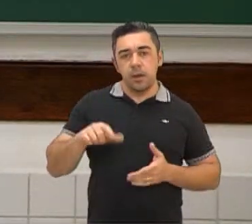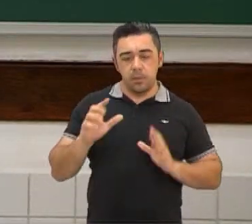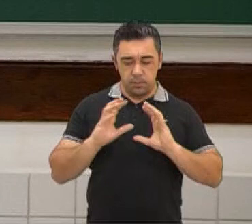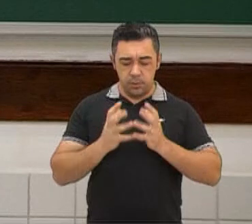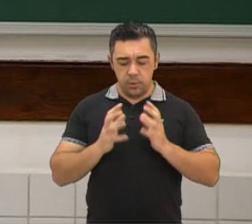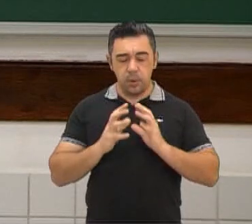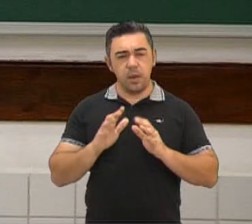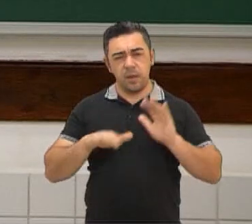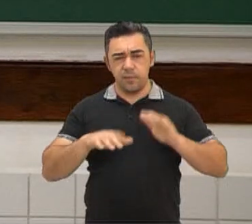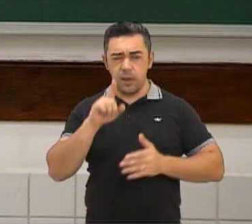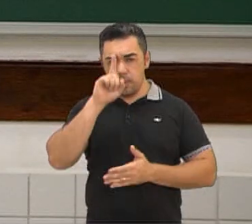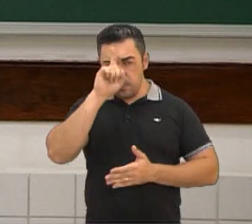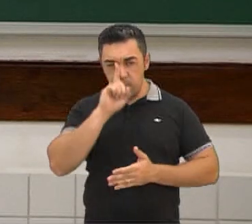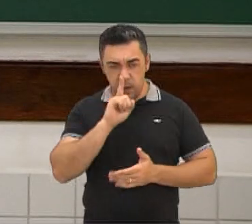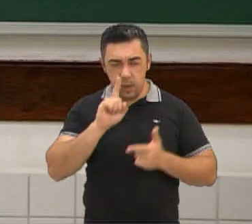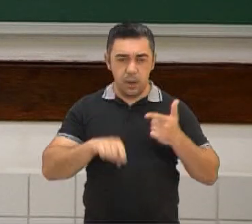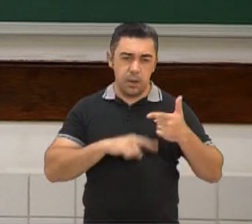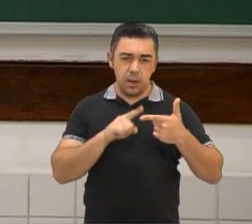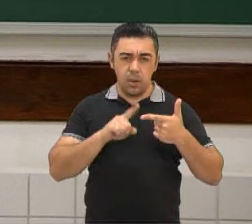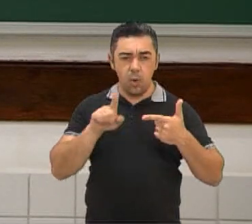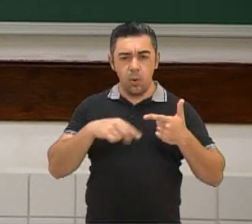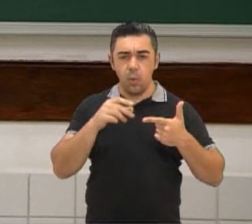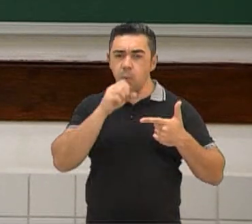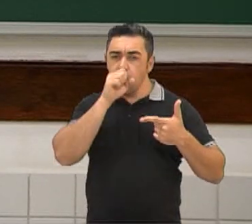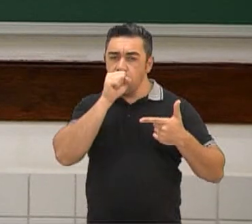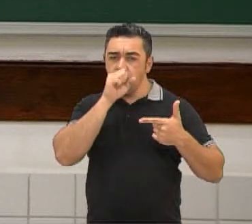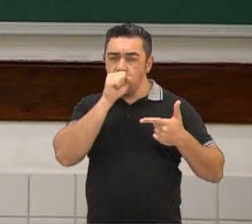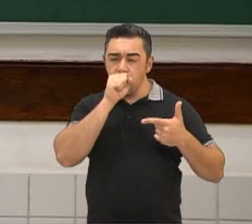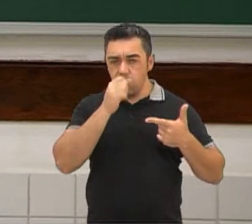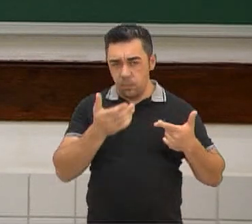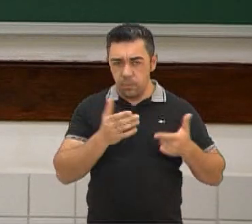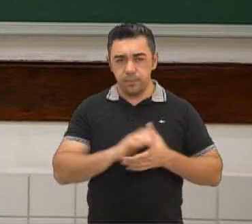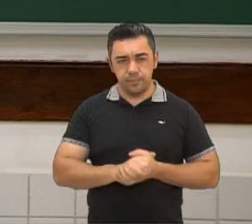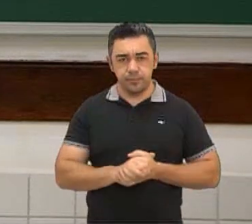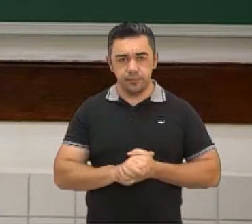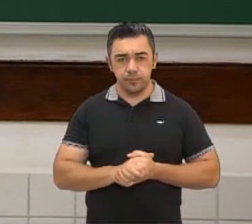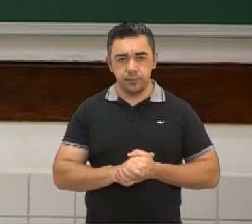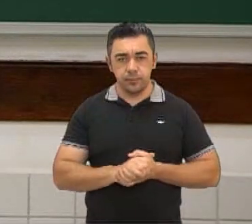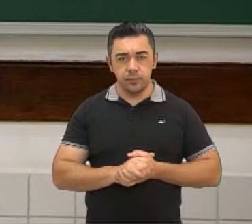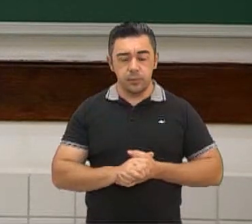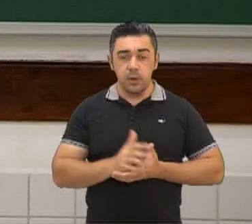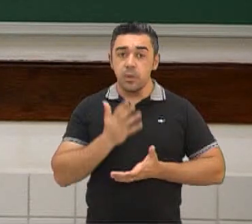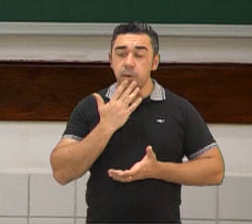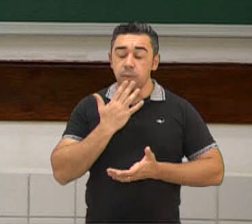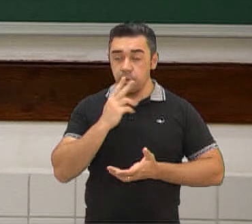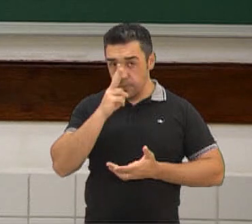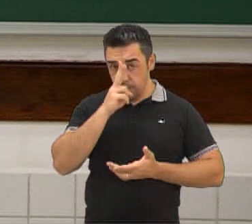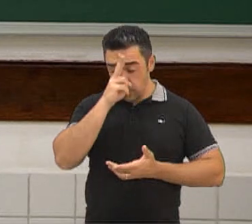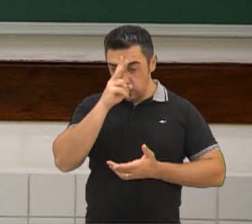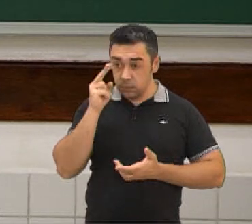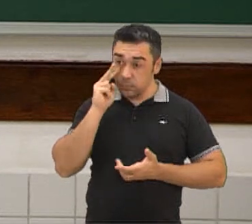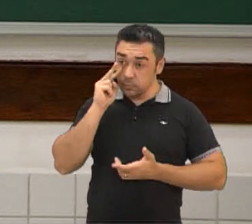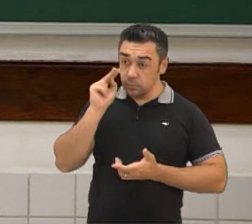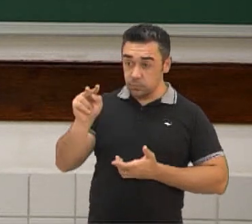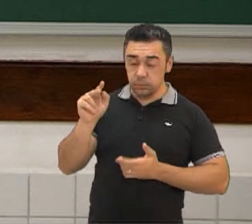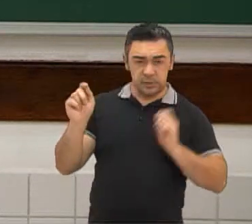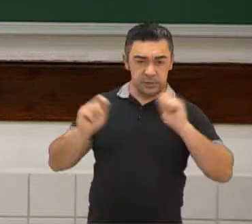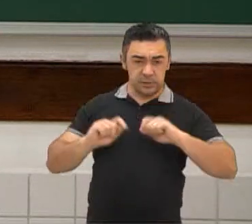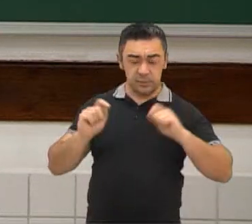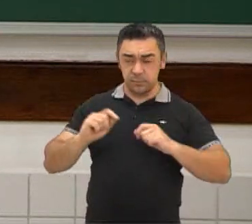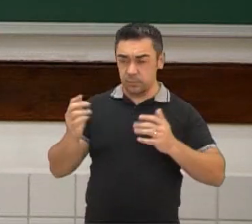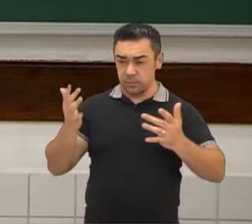bola amarela ou laranjada, ela é obrigatoriamente de uma cor bem forte para que possa